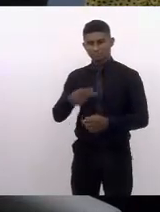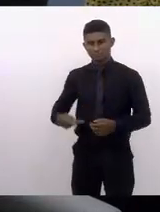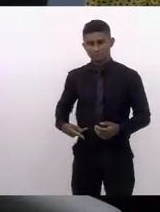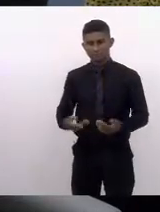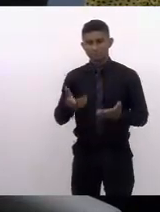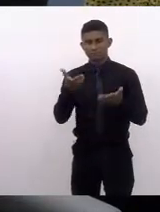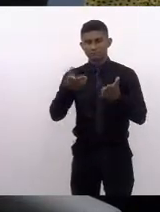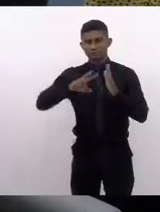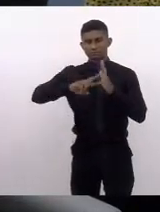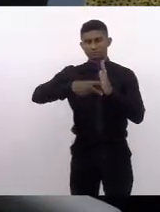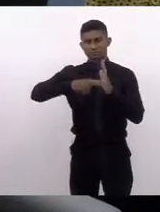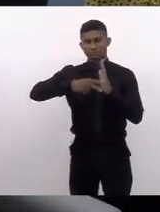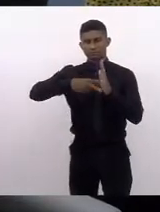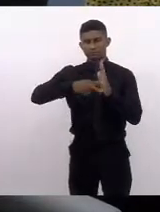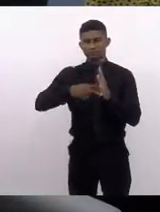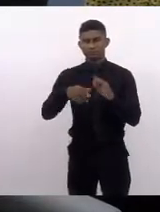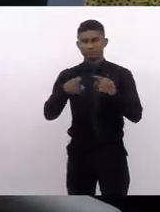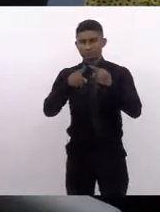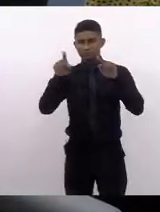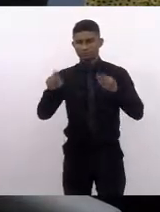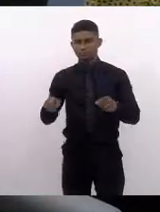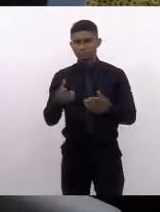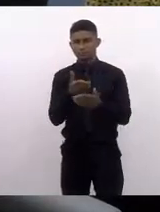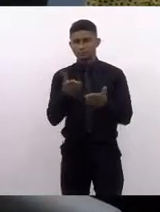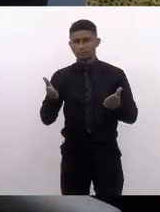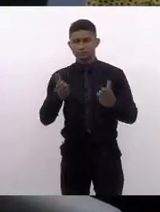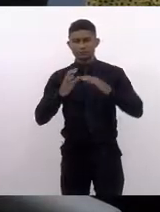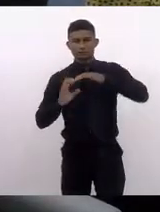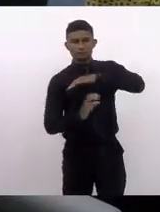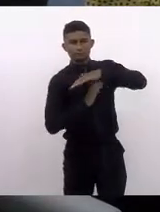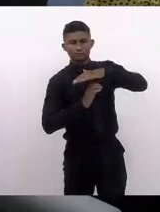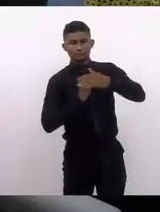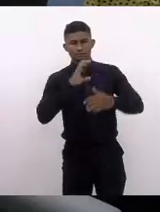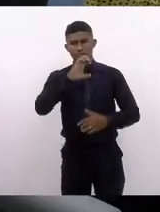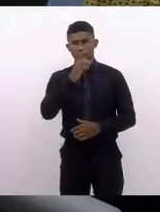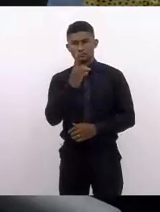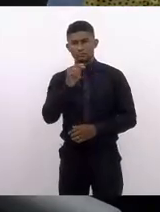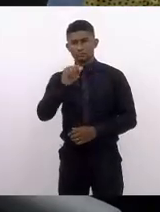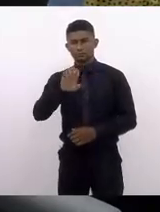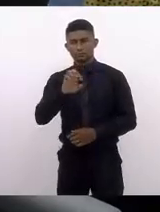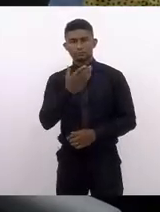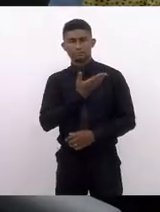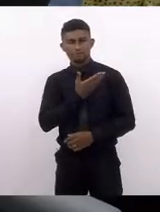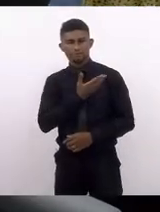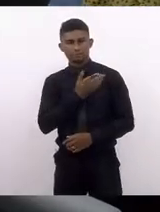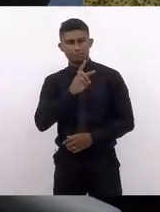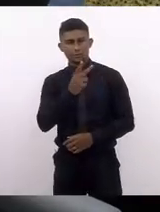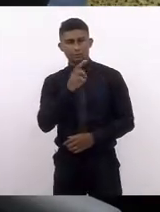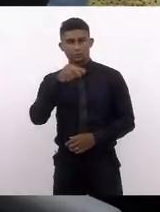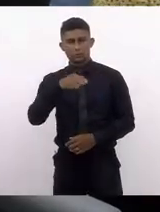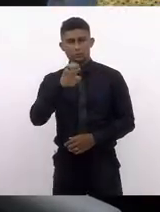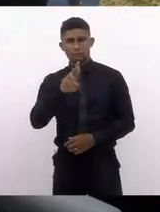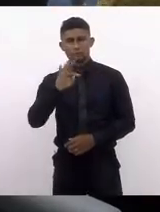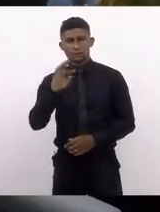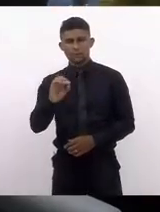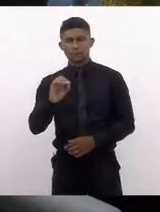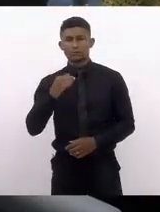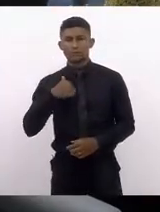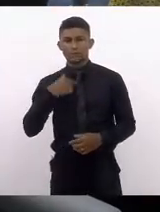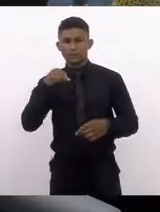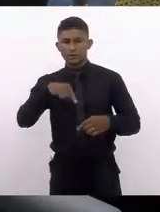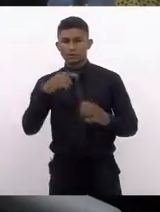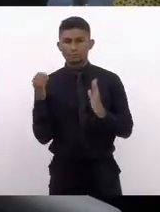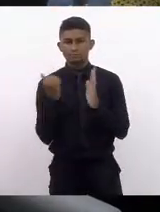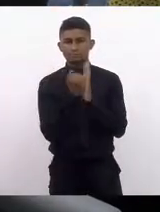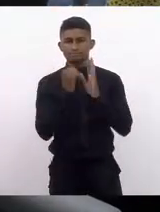do Sindicato dos Servidores da Cedae querido amigo Humberto eu quero registrar